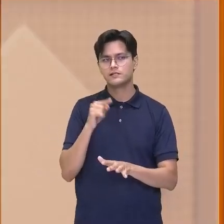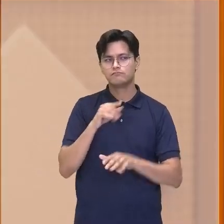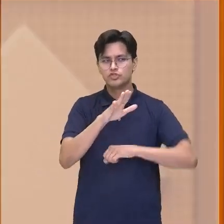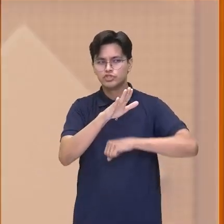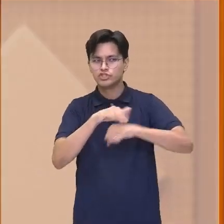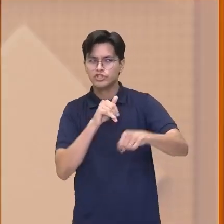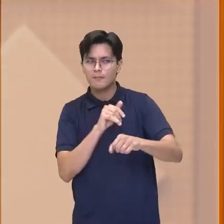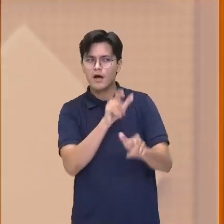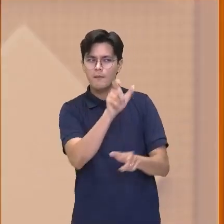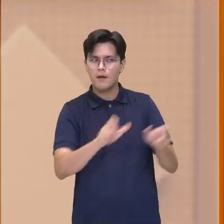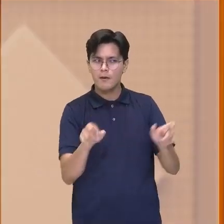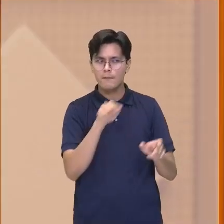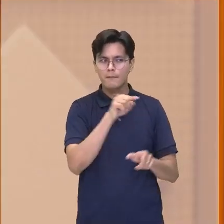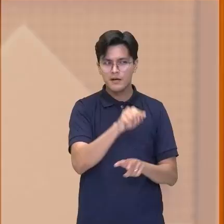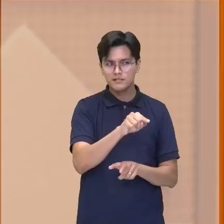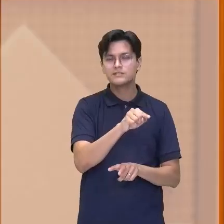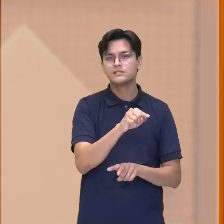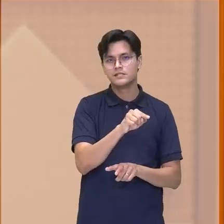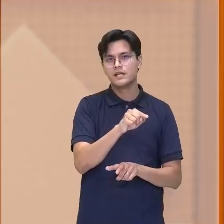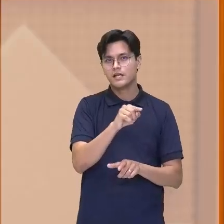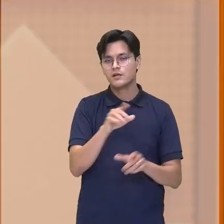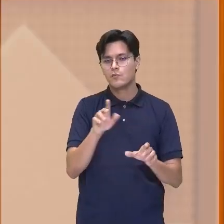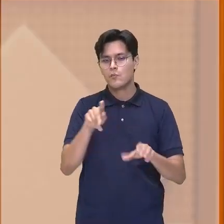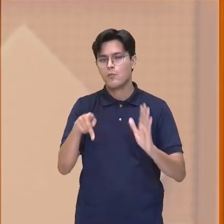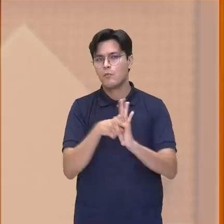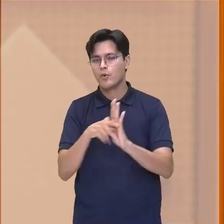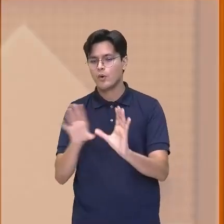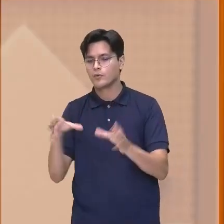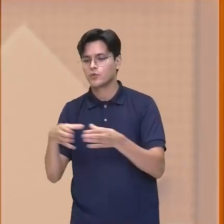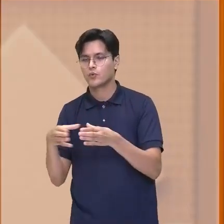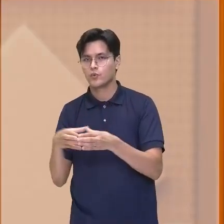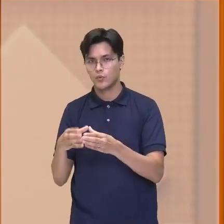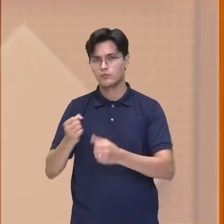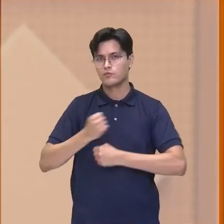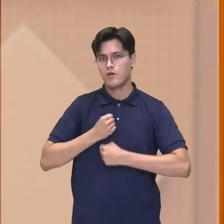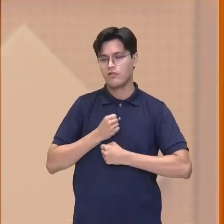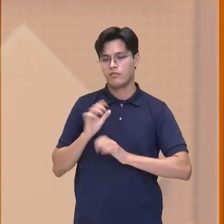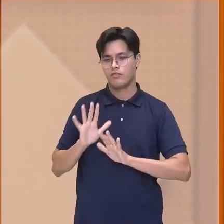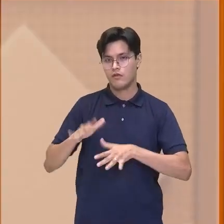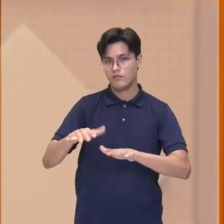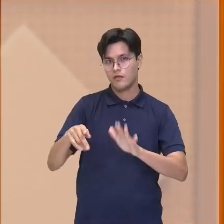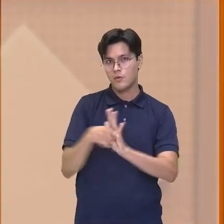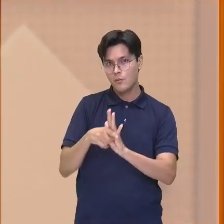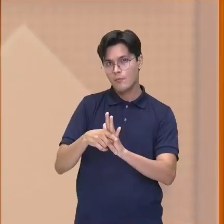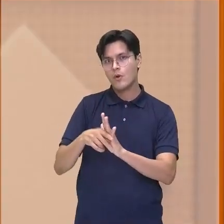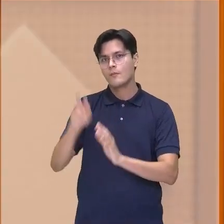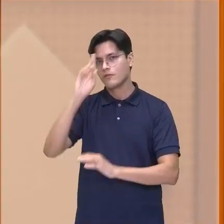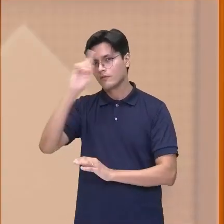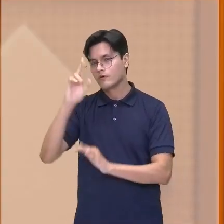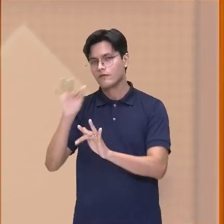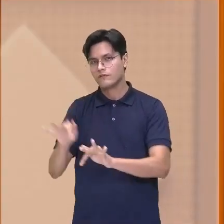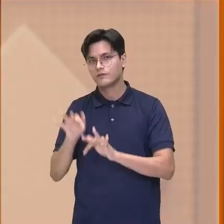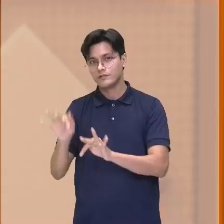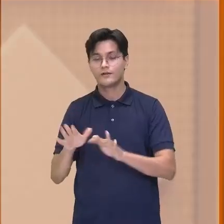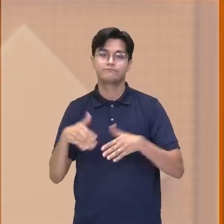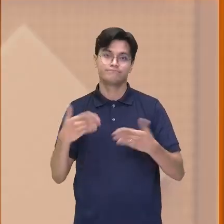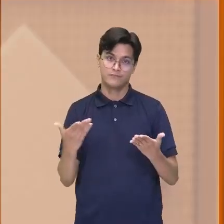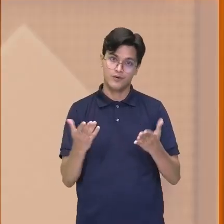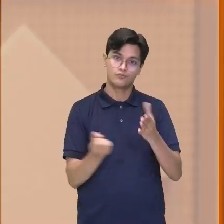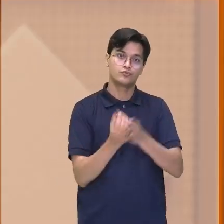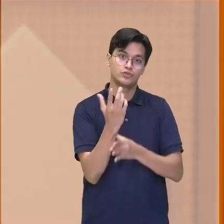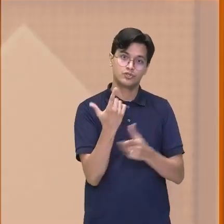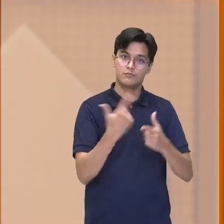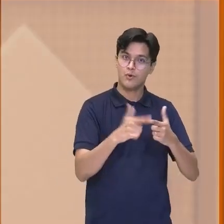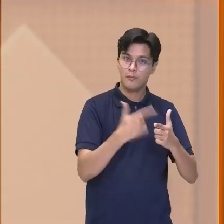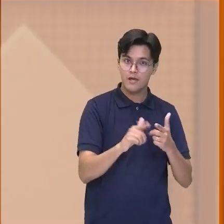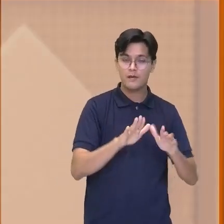seu aliado fiel. Isso poderia ocasionar um problema para o monarca. Então, o monarca, para tentar